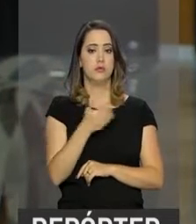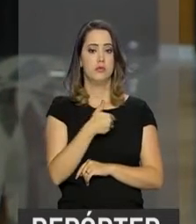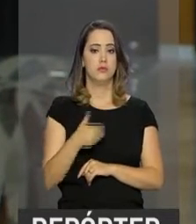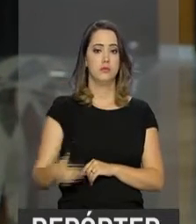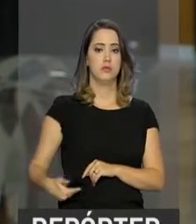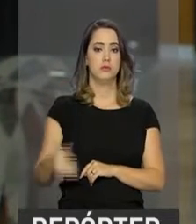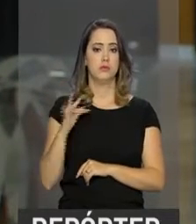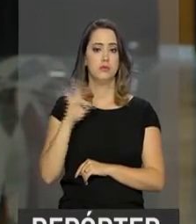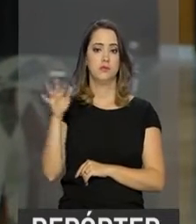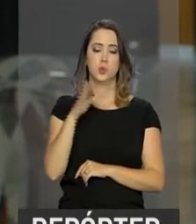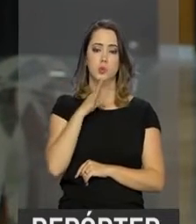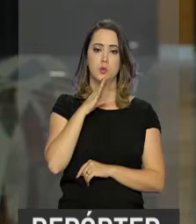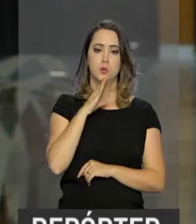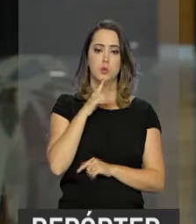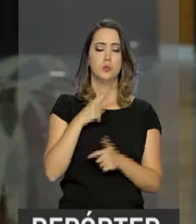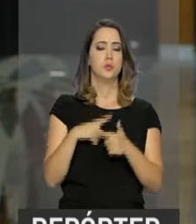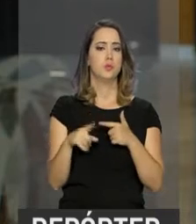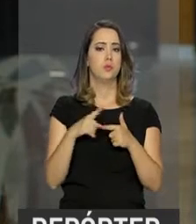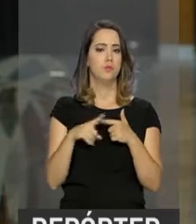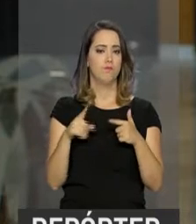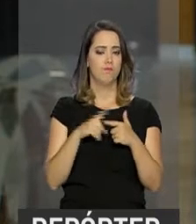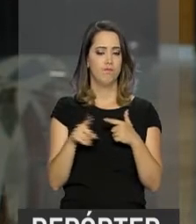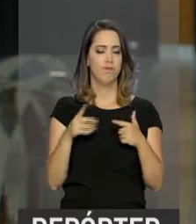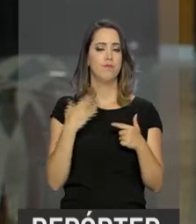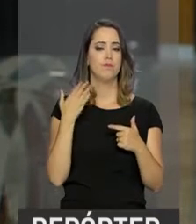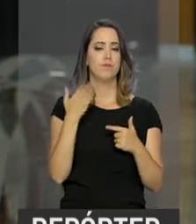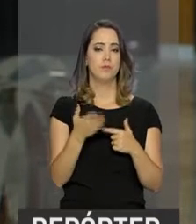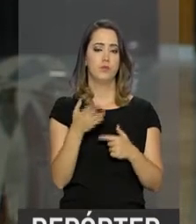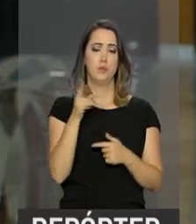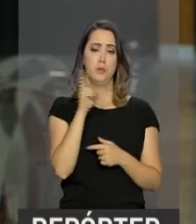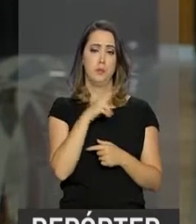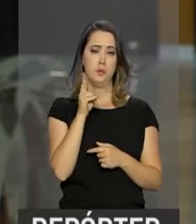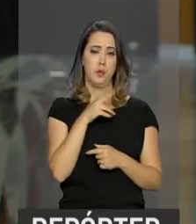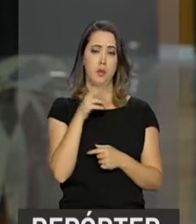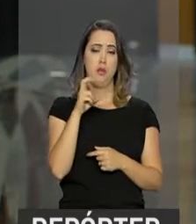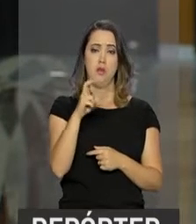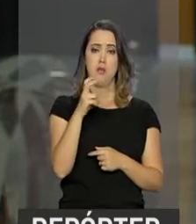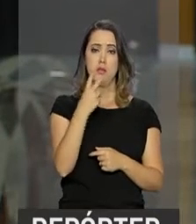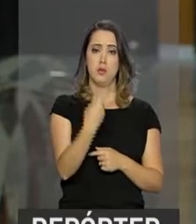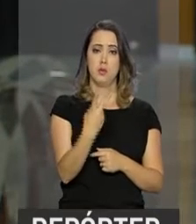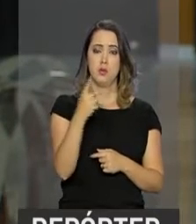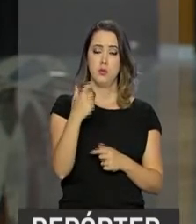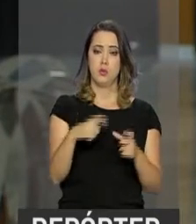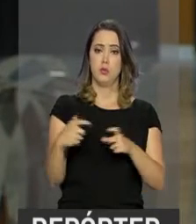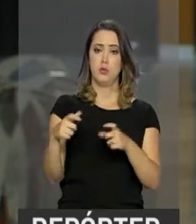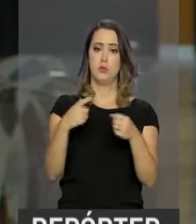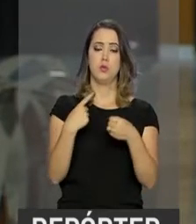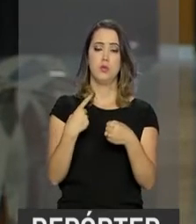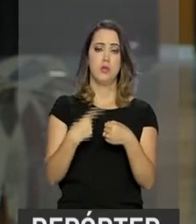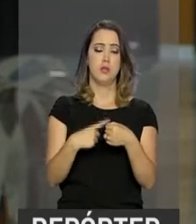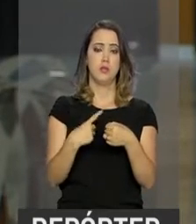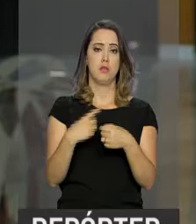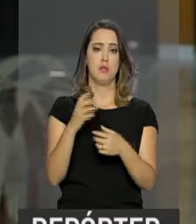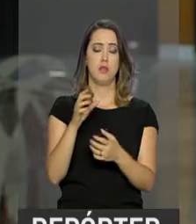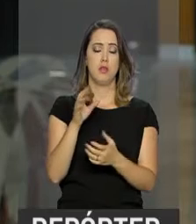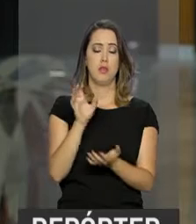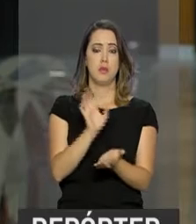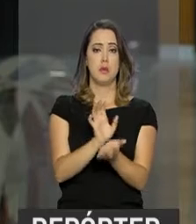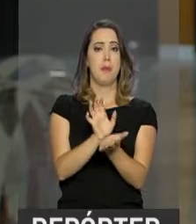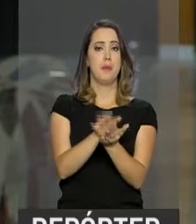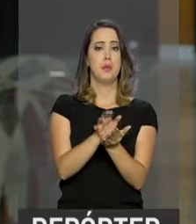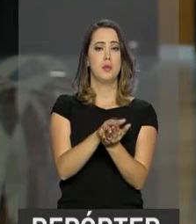governo federal reconheceu situação de emergência em 52 municípios pernambucanos que